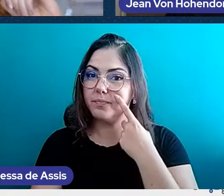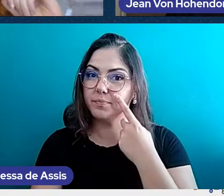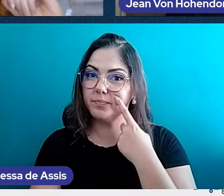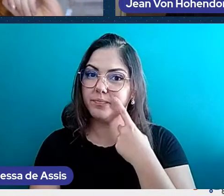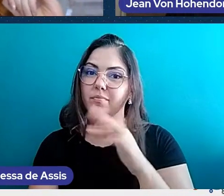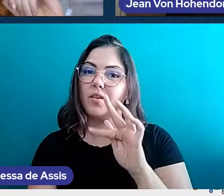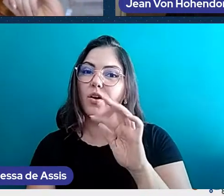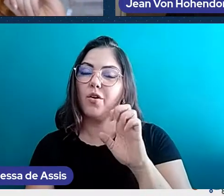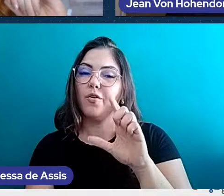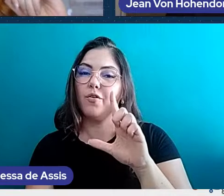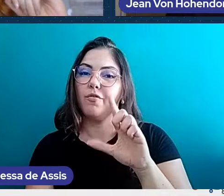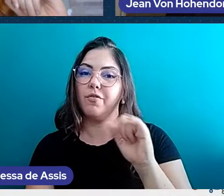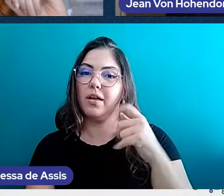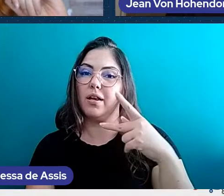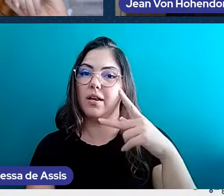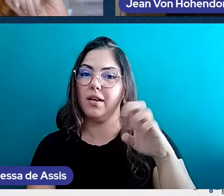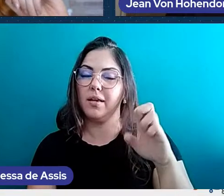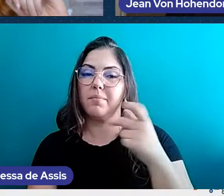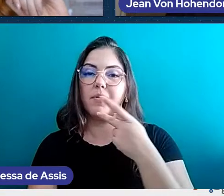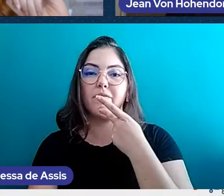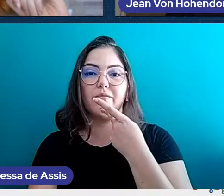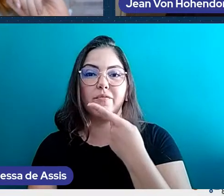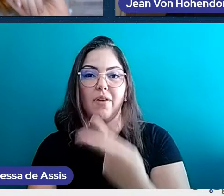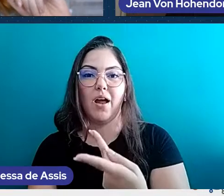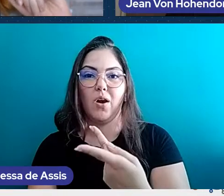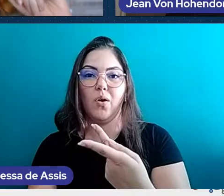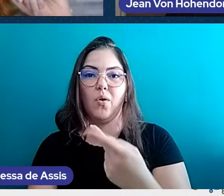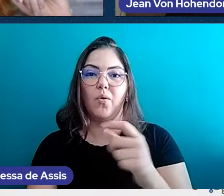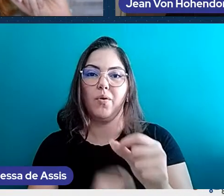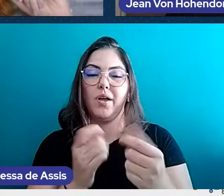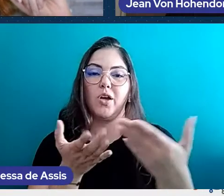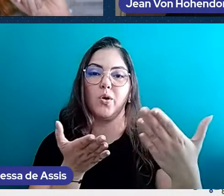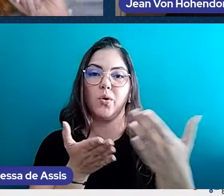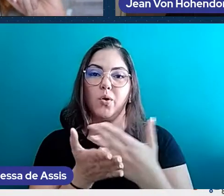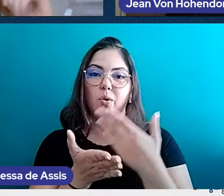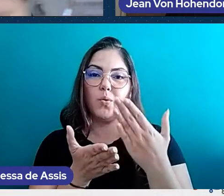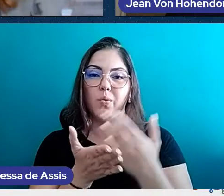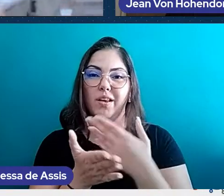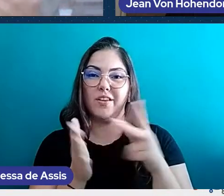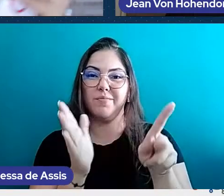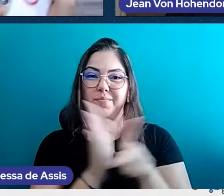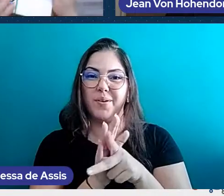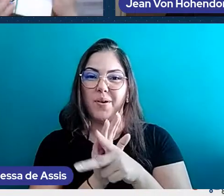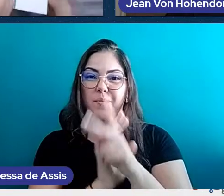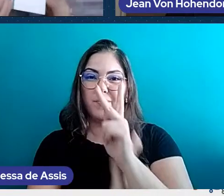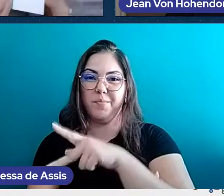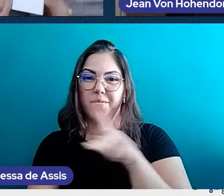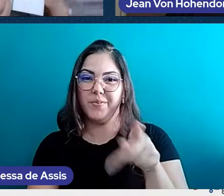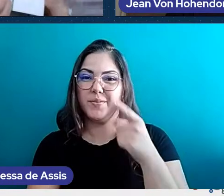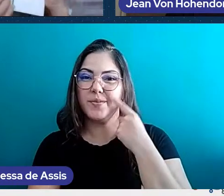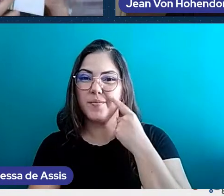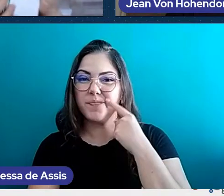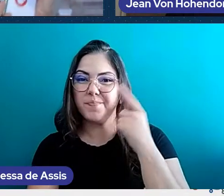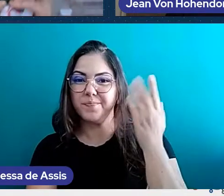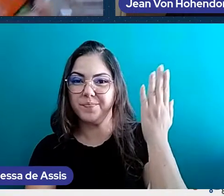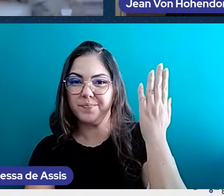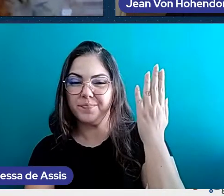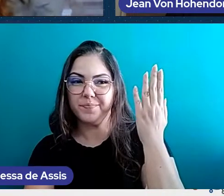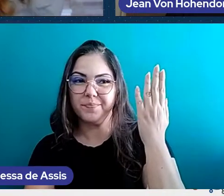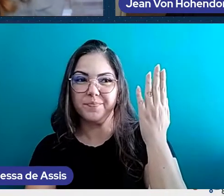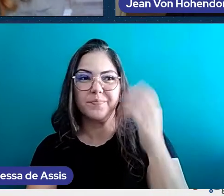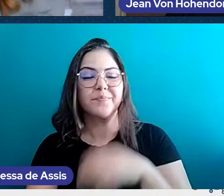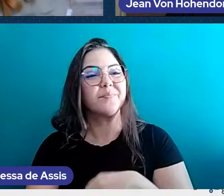diretor do sistema, e ele disse que o livro do professor, esse livro aqui maravilhoso, que eu tenho até o meu exemplar aqui em